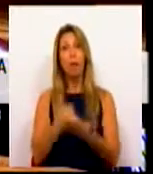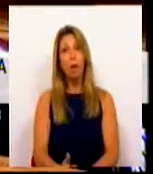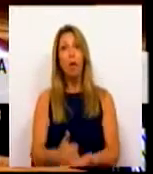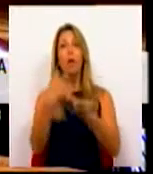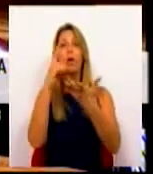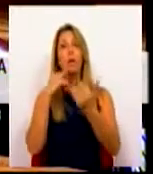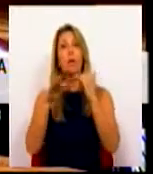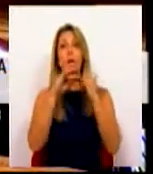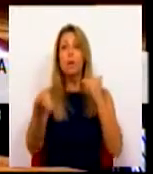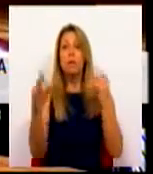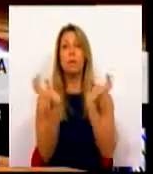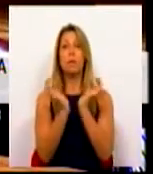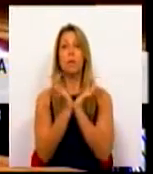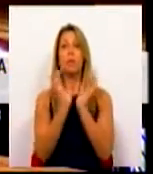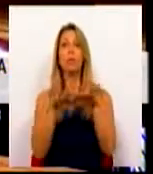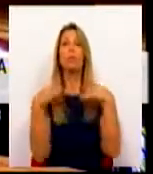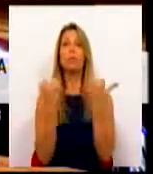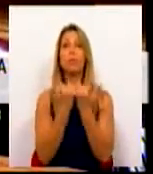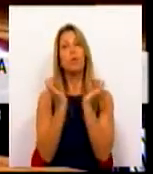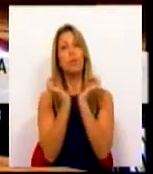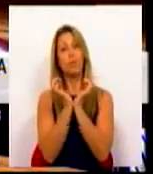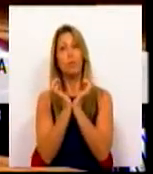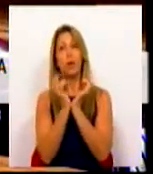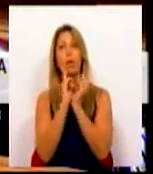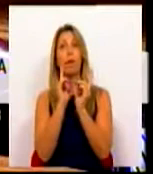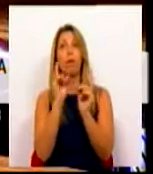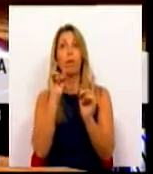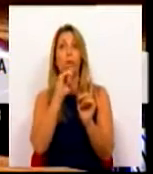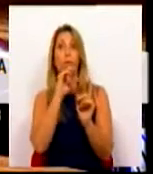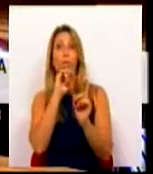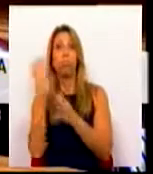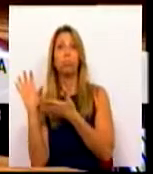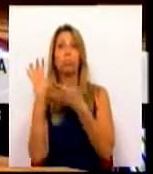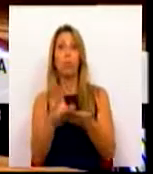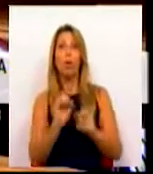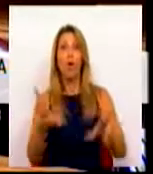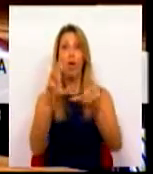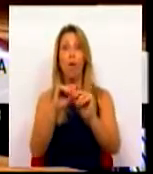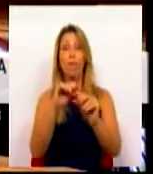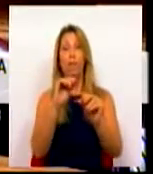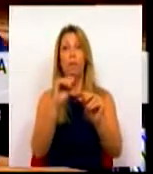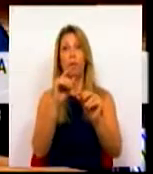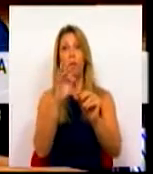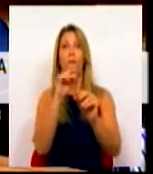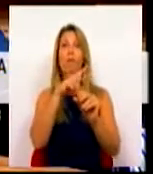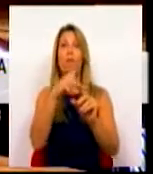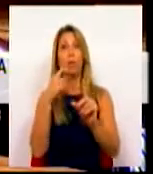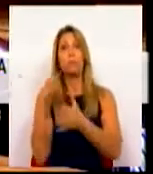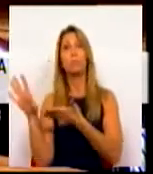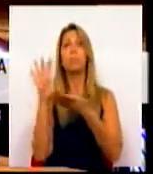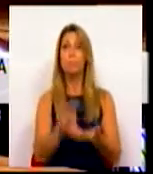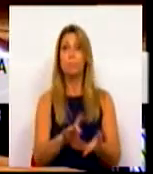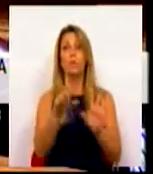com especial importância da definição de novas fontes de financiamento, com a consignação gradual entre 2018